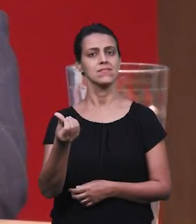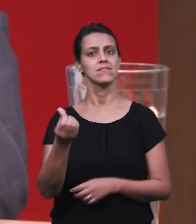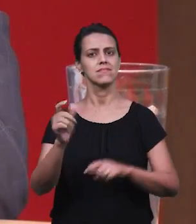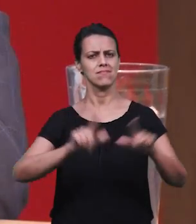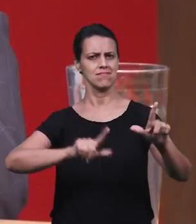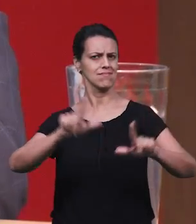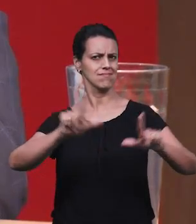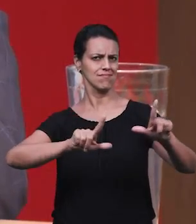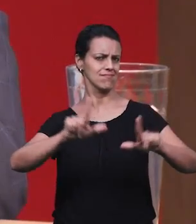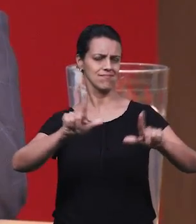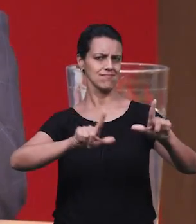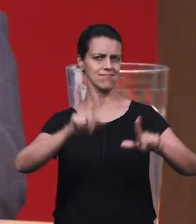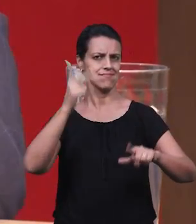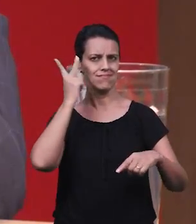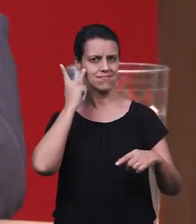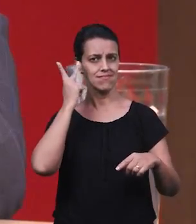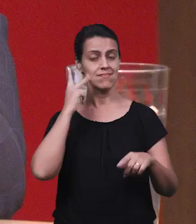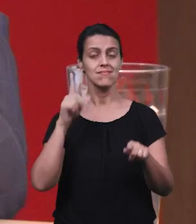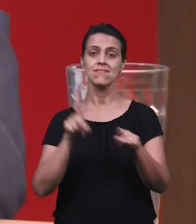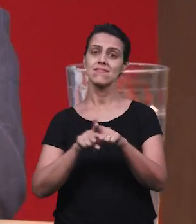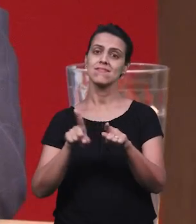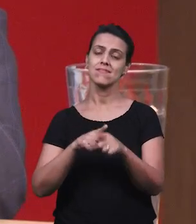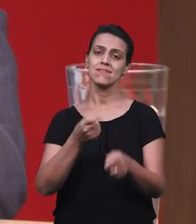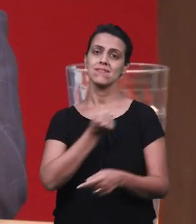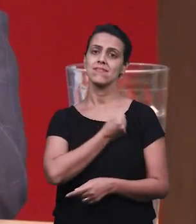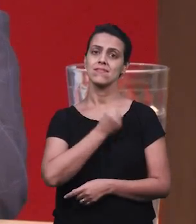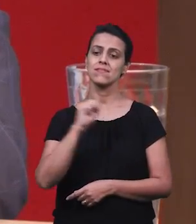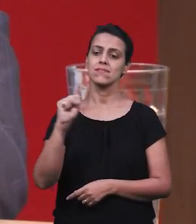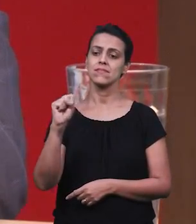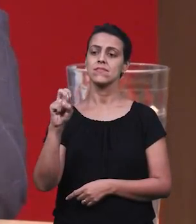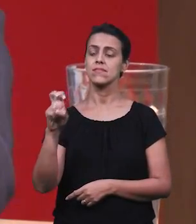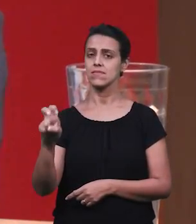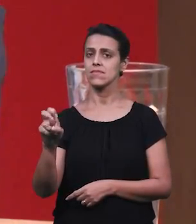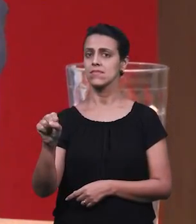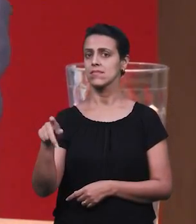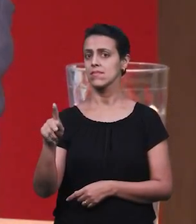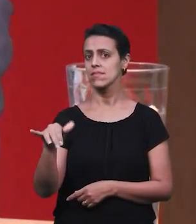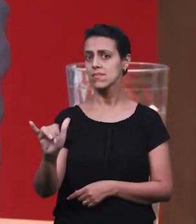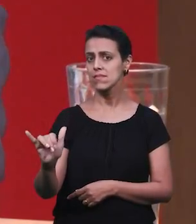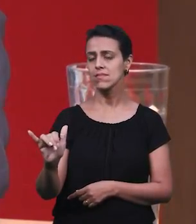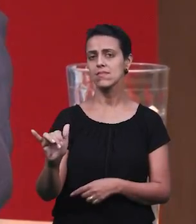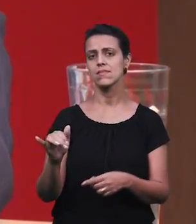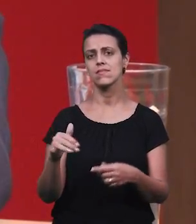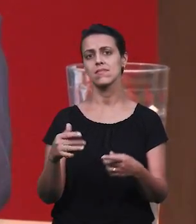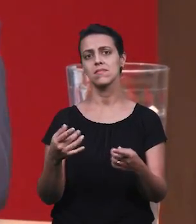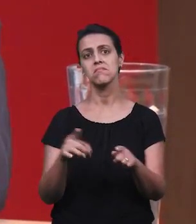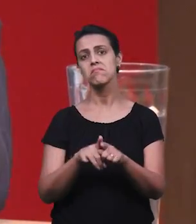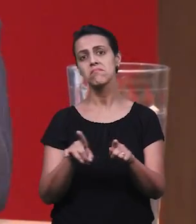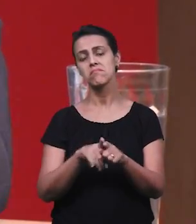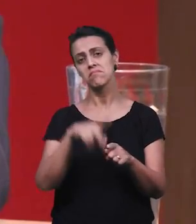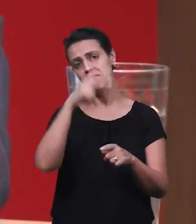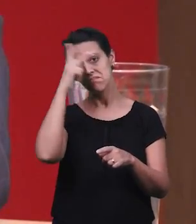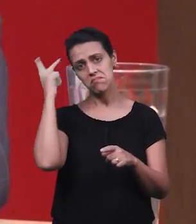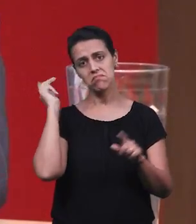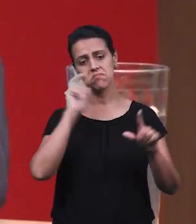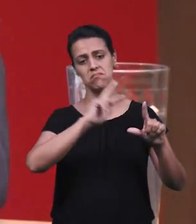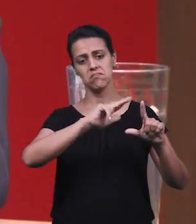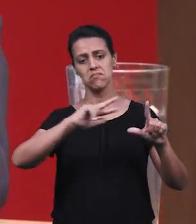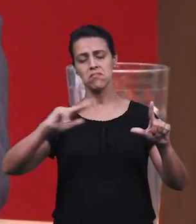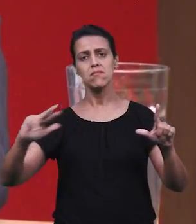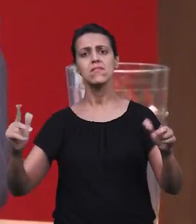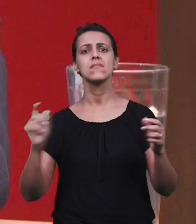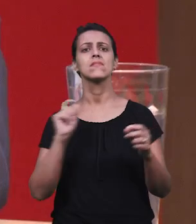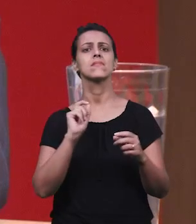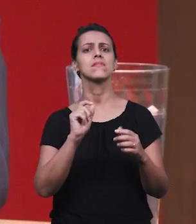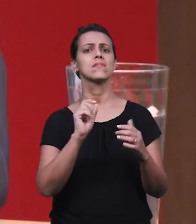TV aberta, não é? Ou o canal 85 da Sky, e mesmo aqueles que também nos veem pelas plataformas como